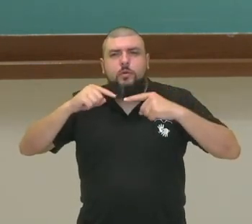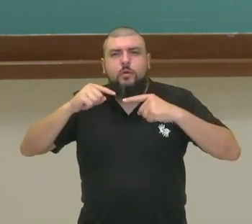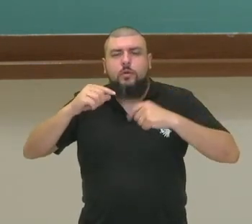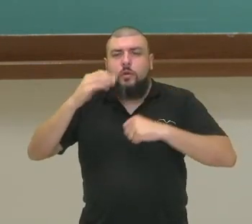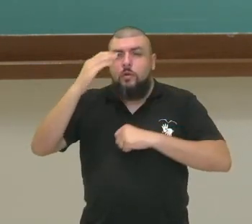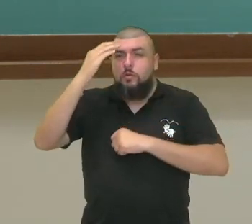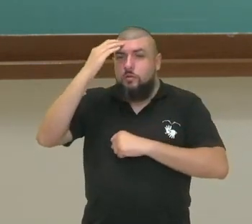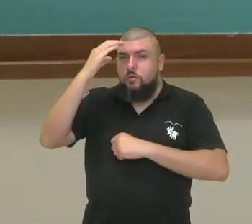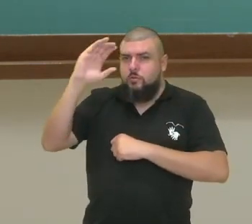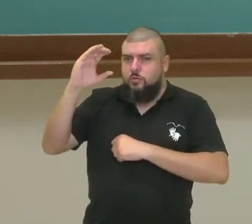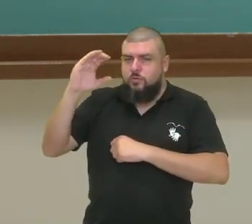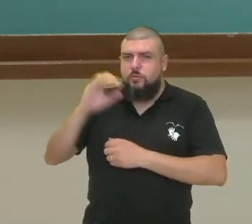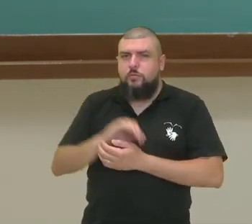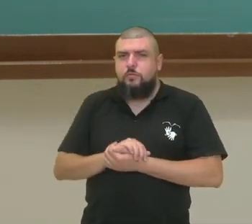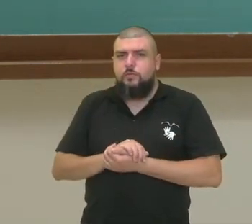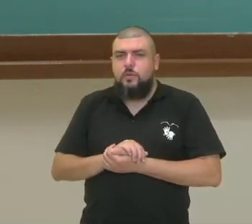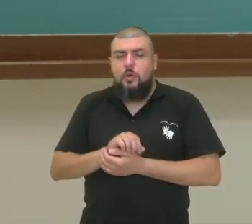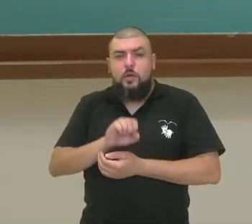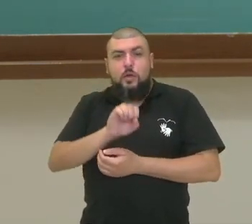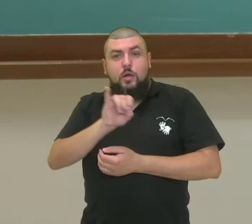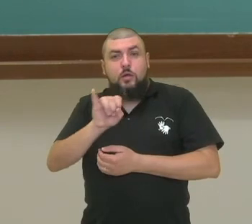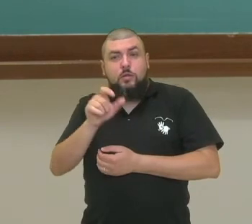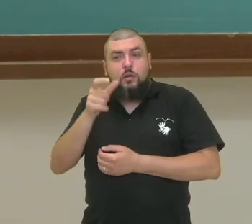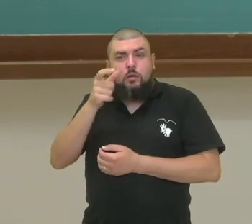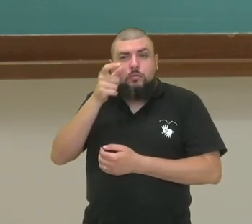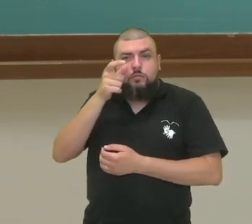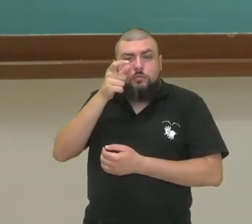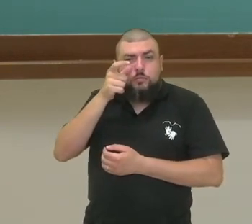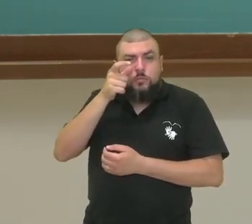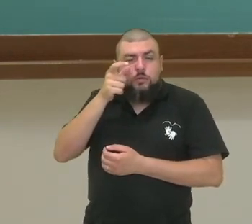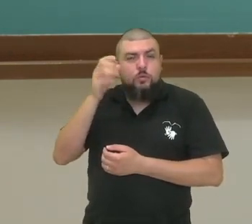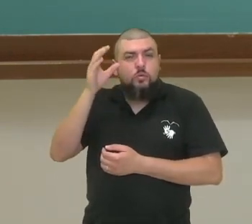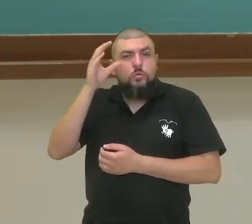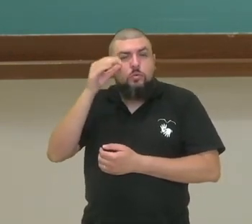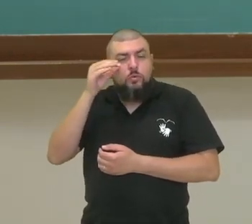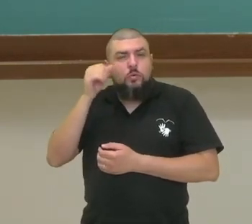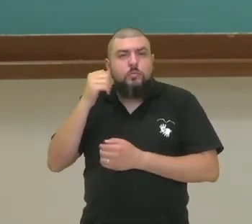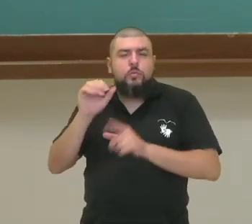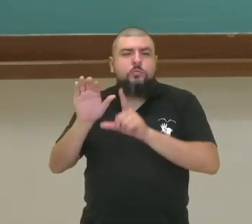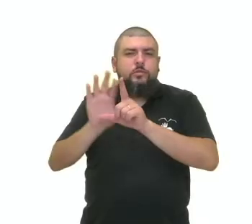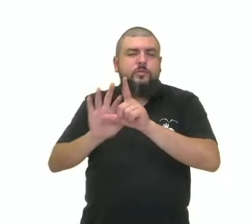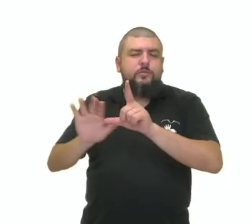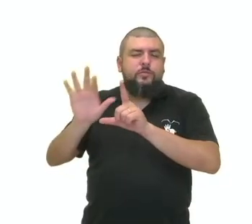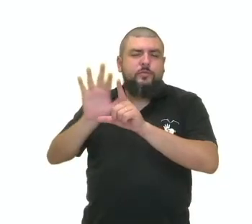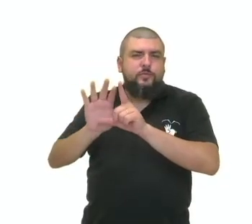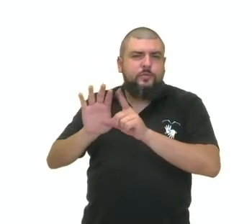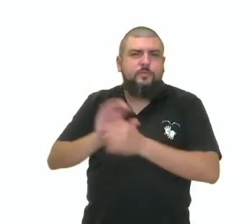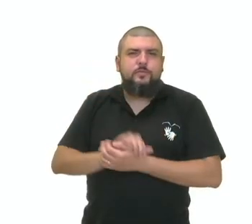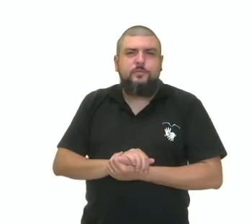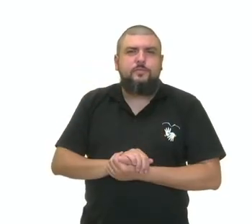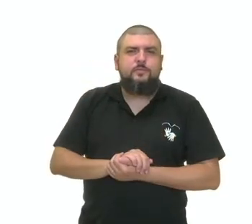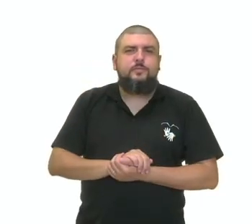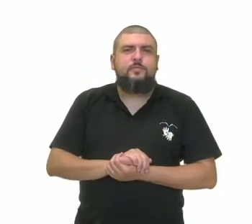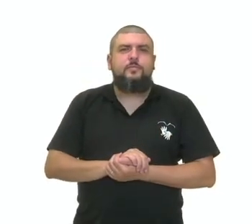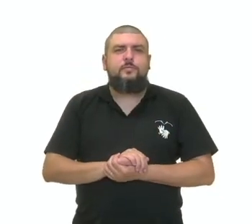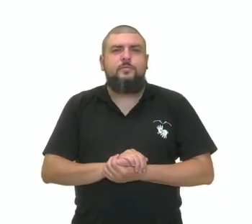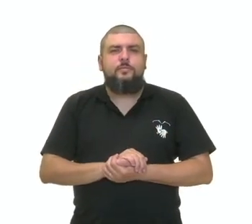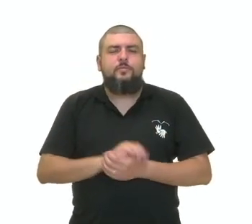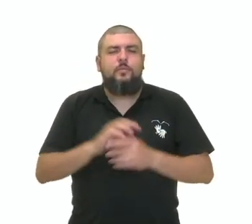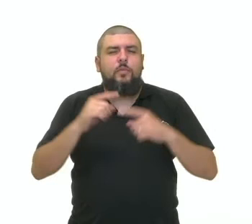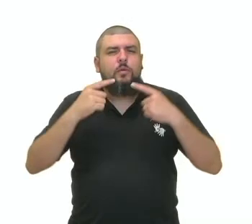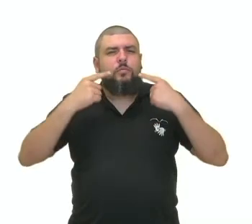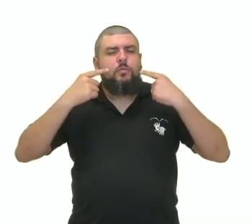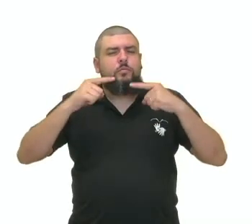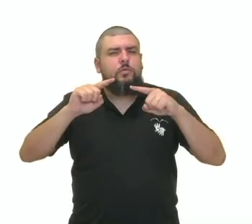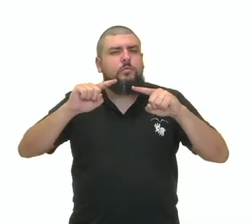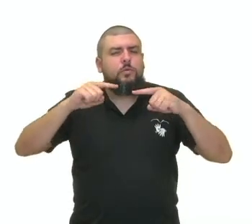você pode apontar o seu celular para o QR Code que vai aparecer aí na sua tela, tá? Então, esse hino diz